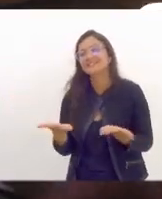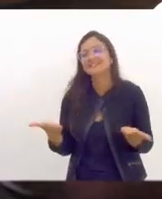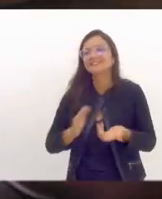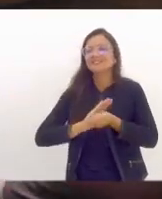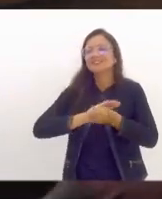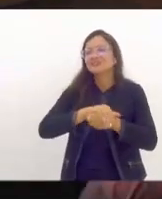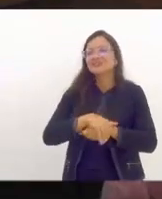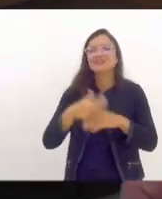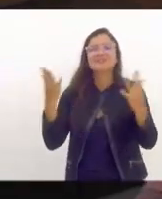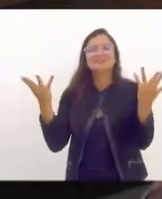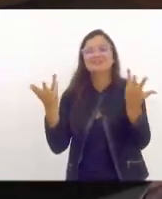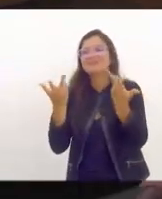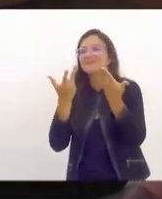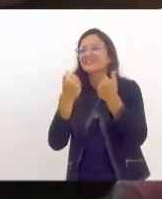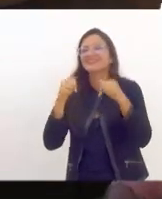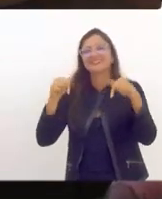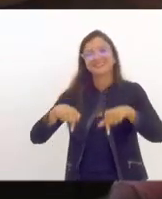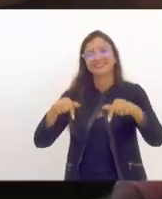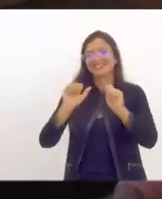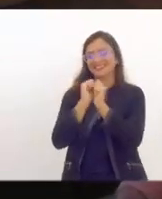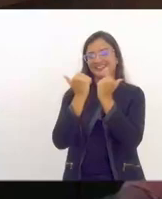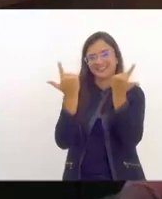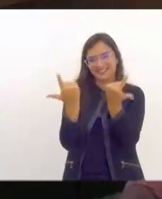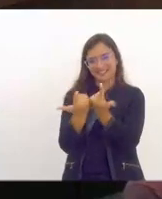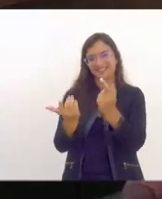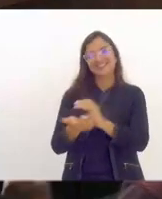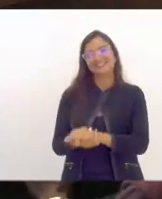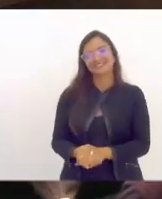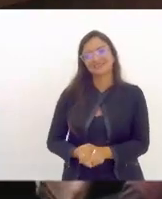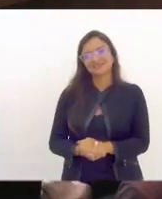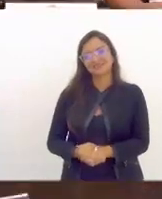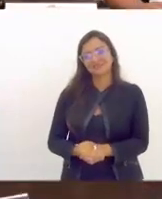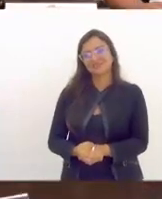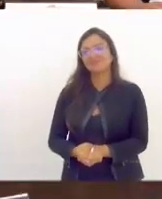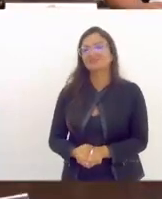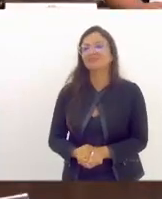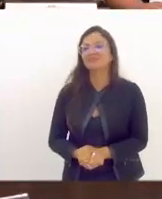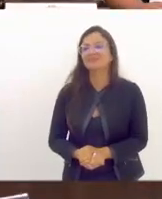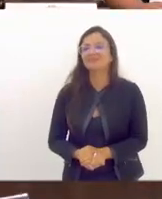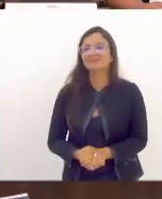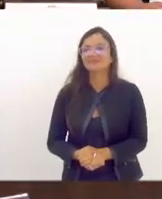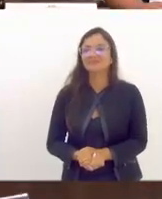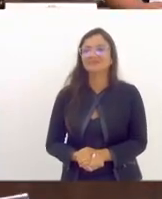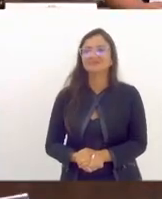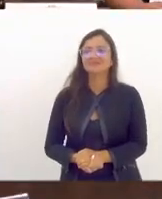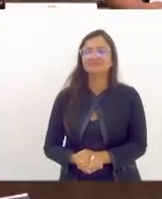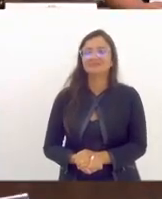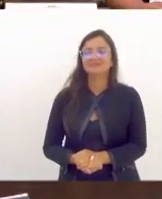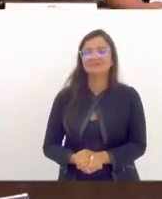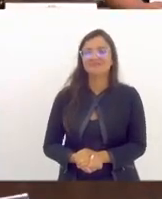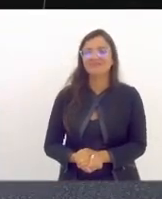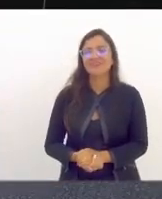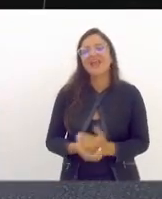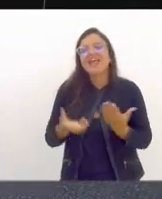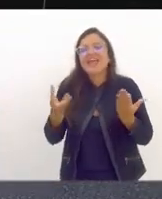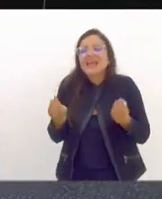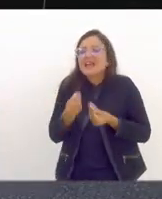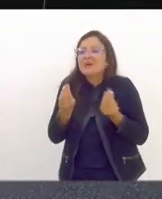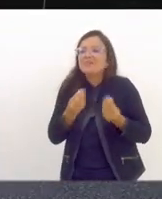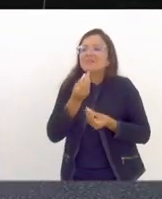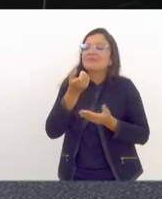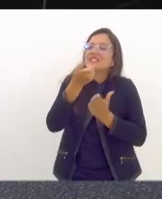maravilhosa aqui nessa casa e assim a composição Nice do dia para outro